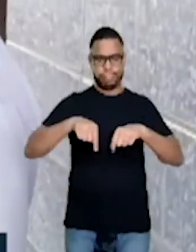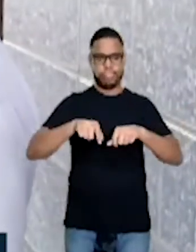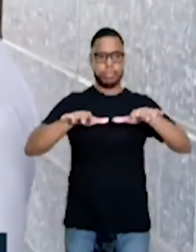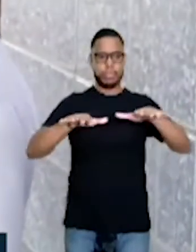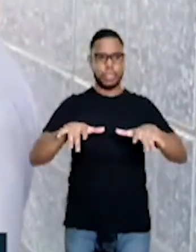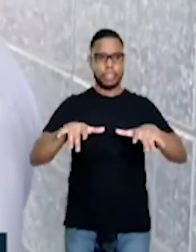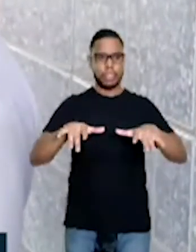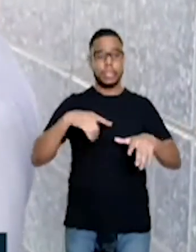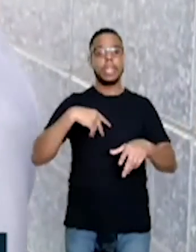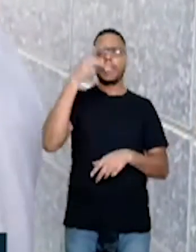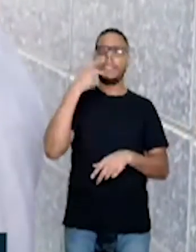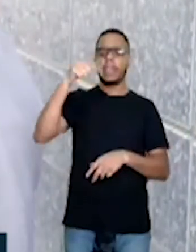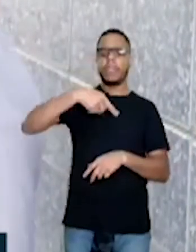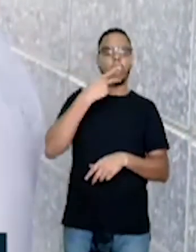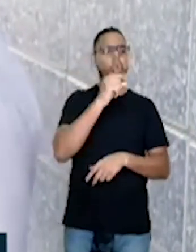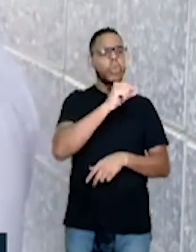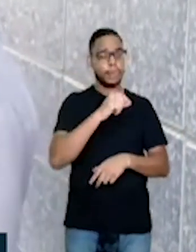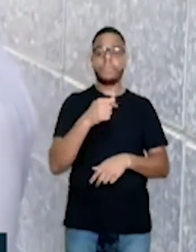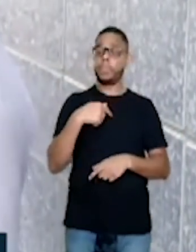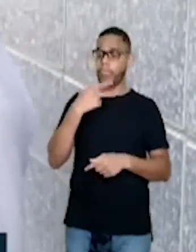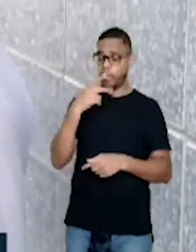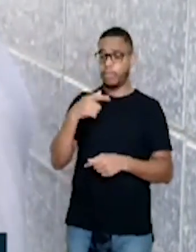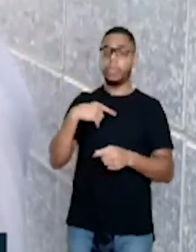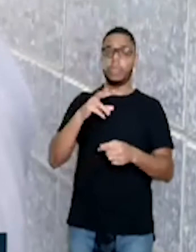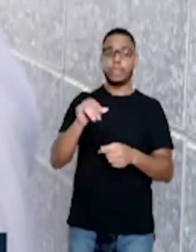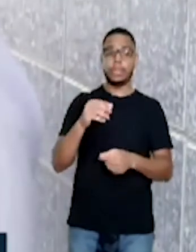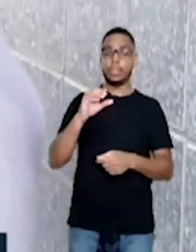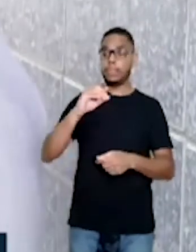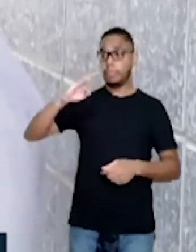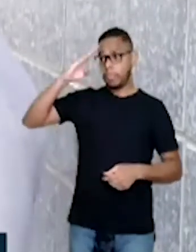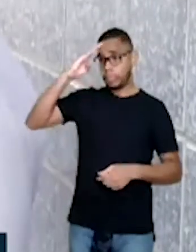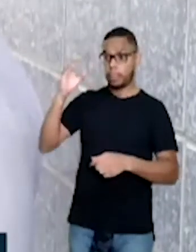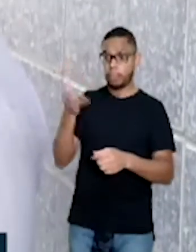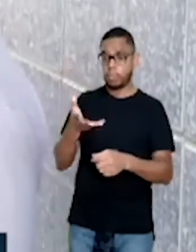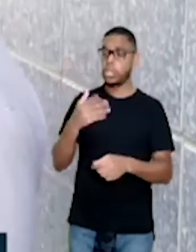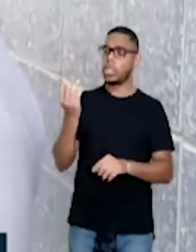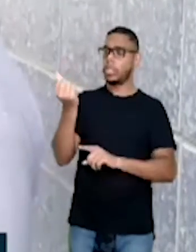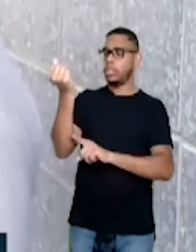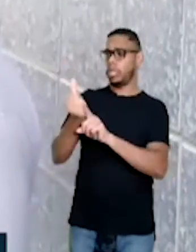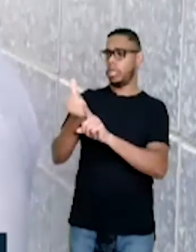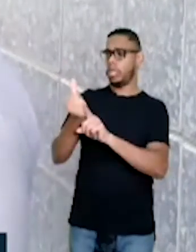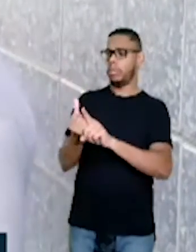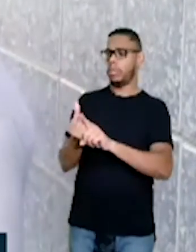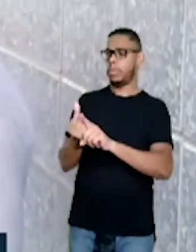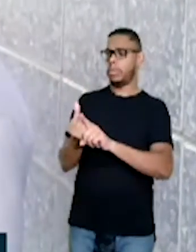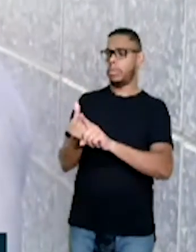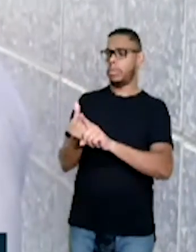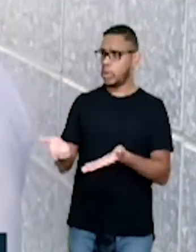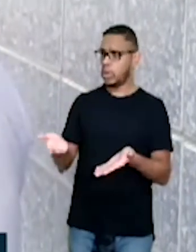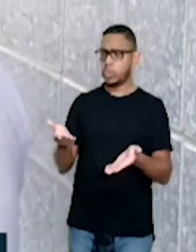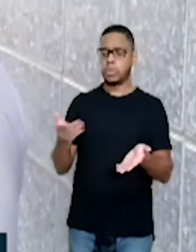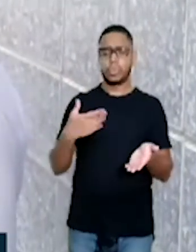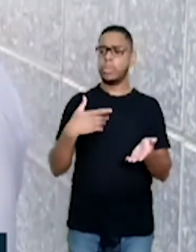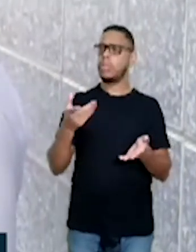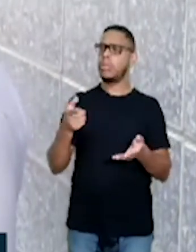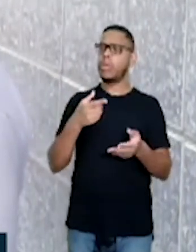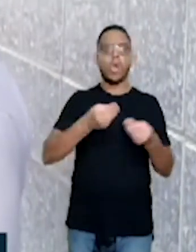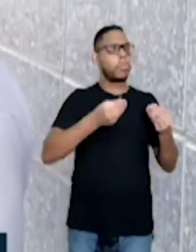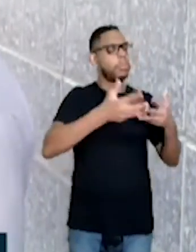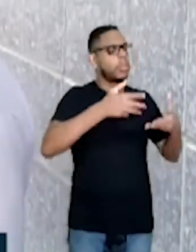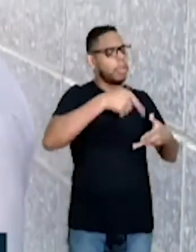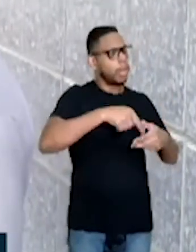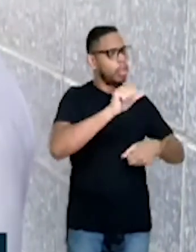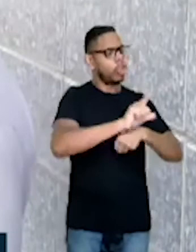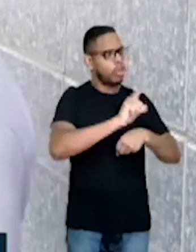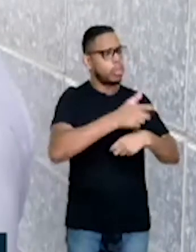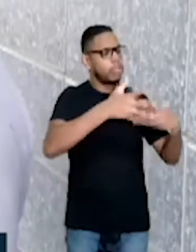falou o quê pro senhor? Que é a prioridade, só que essa prioridade faz seis meses. E até agora nada. E o que isso atrapalha o comércio do senhor? O que isso